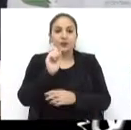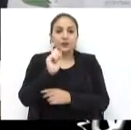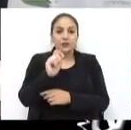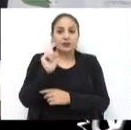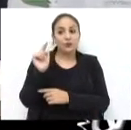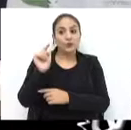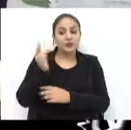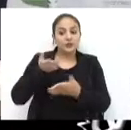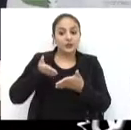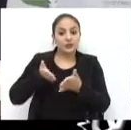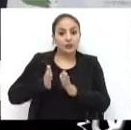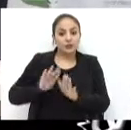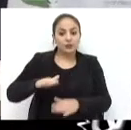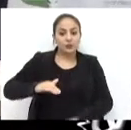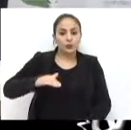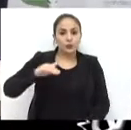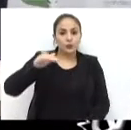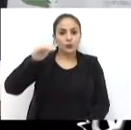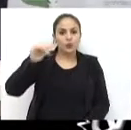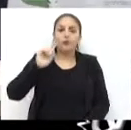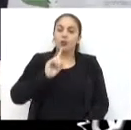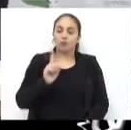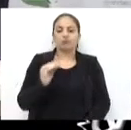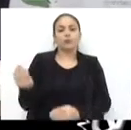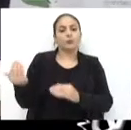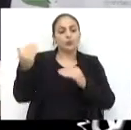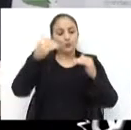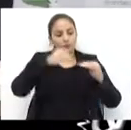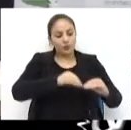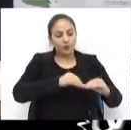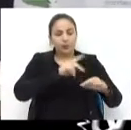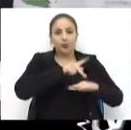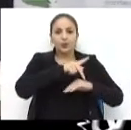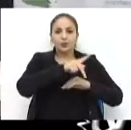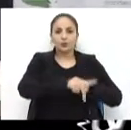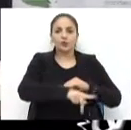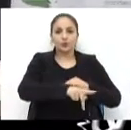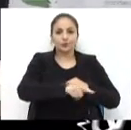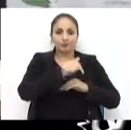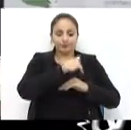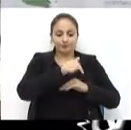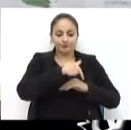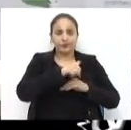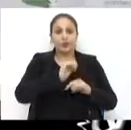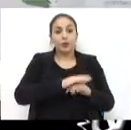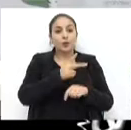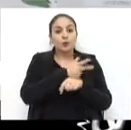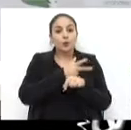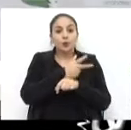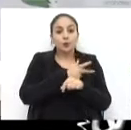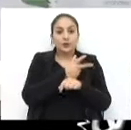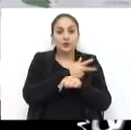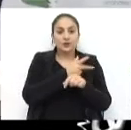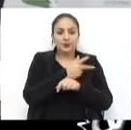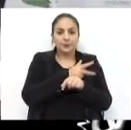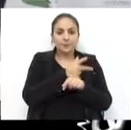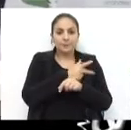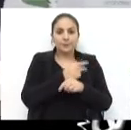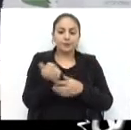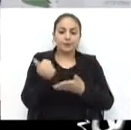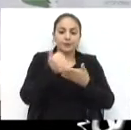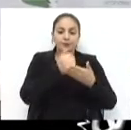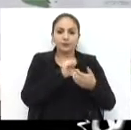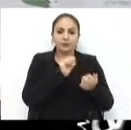aonde o senhor se criou, mas veio à nossa terra, veio a Passo Fundo, veio buscar